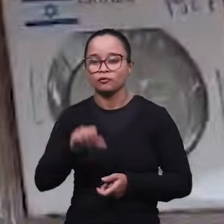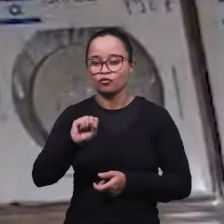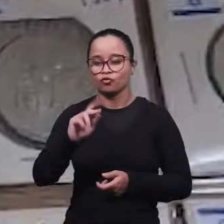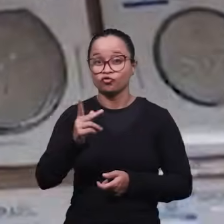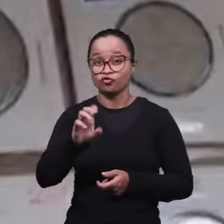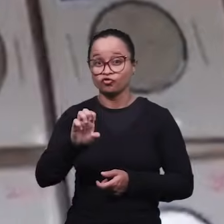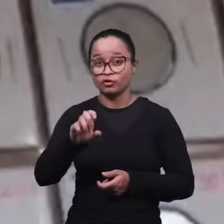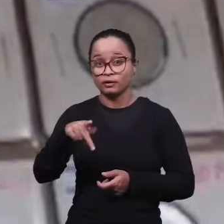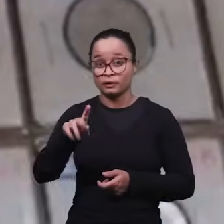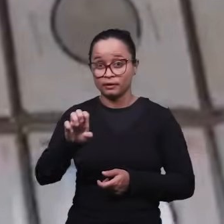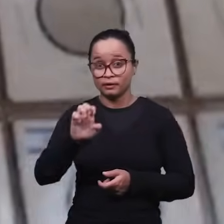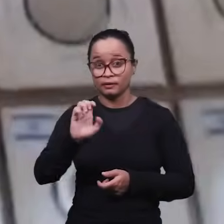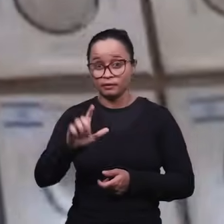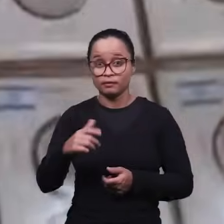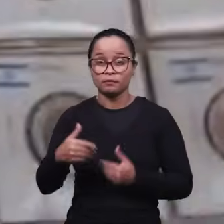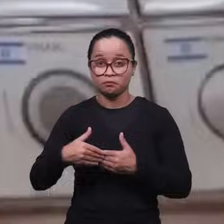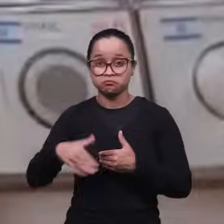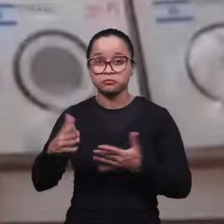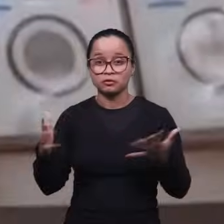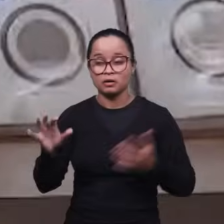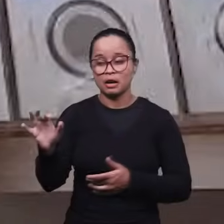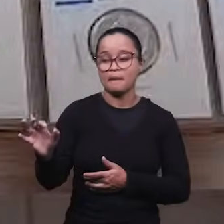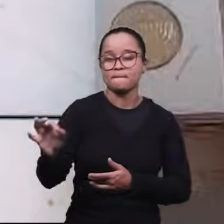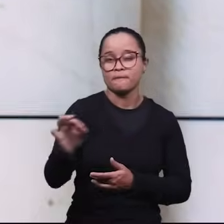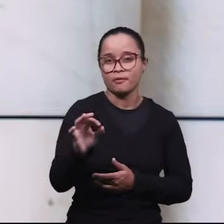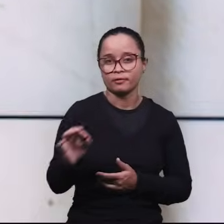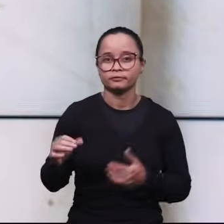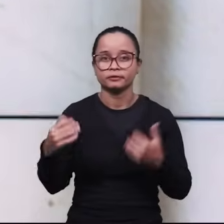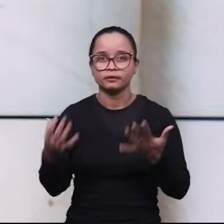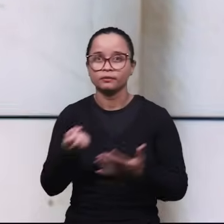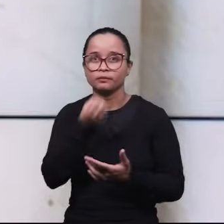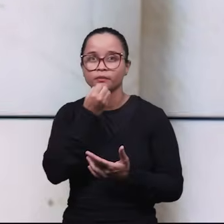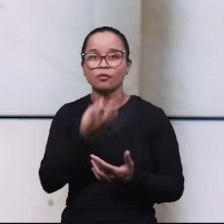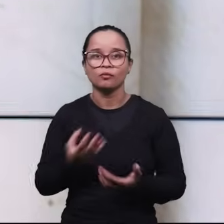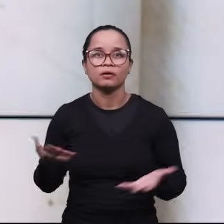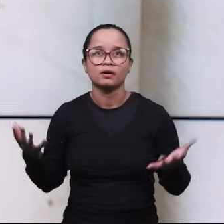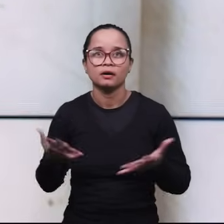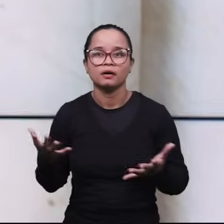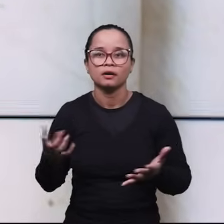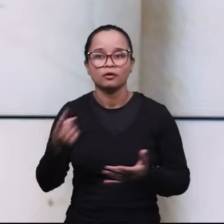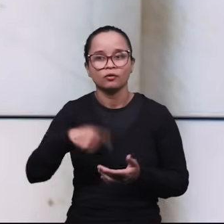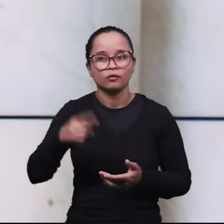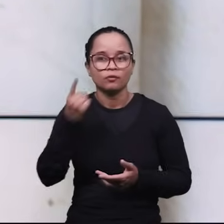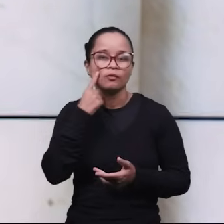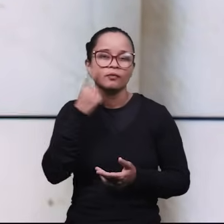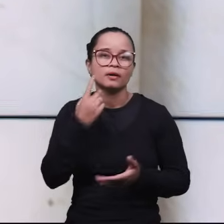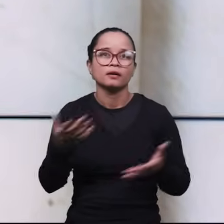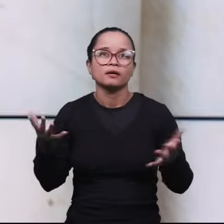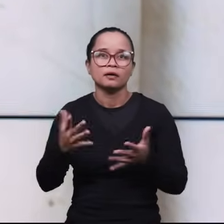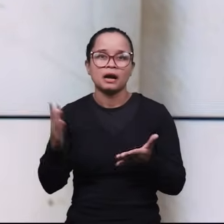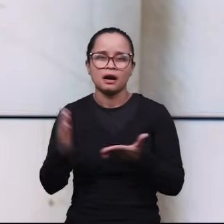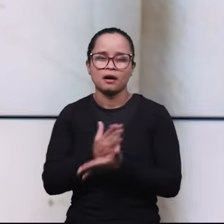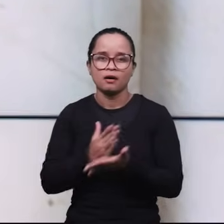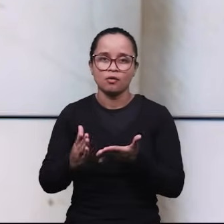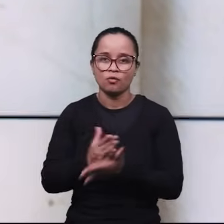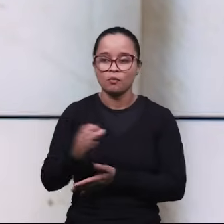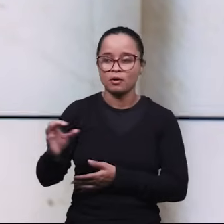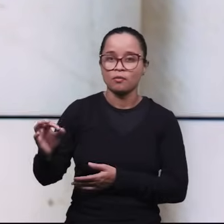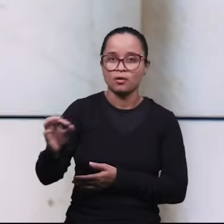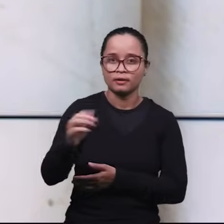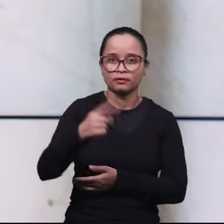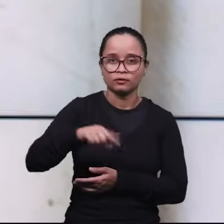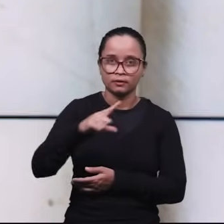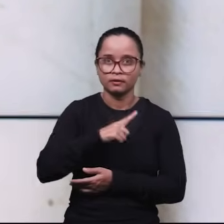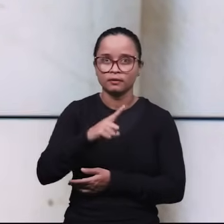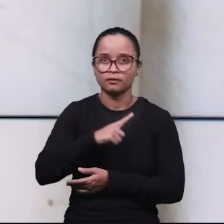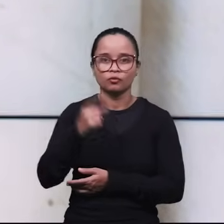passou a ser moeda. Bom, agora nós vamos acompanhar algumas moedas que nós